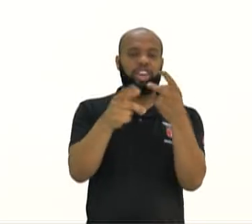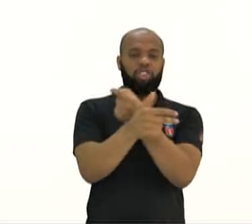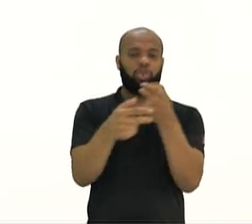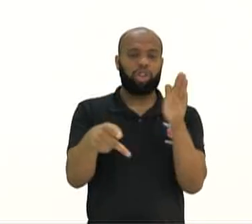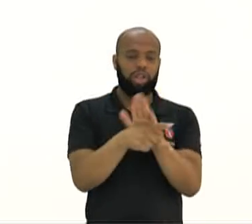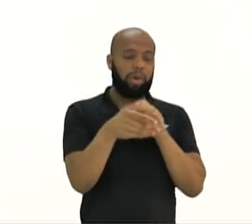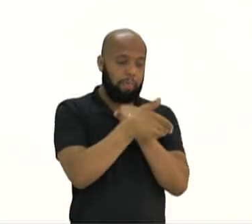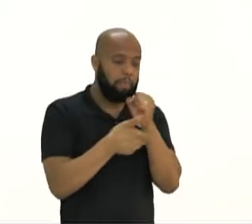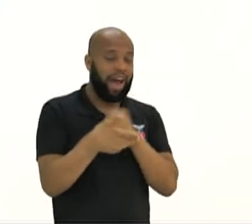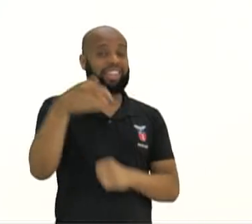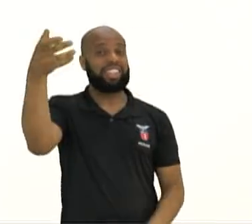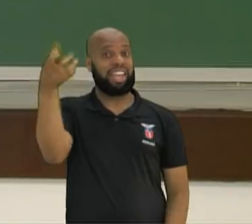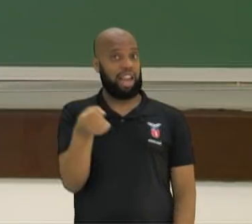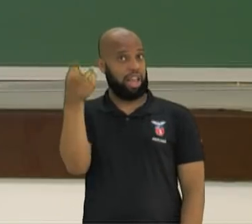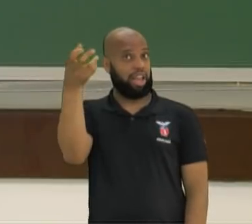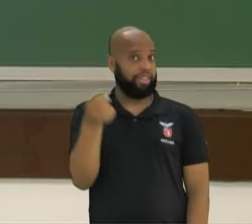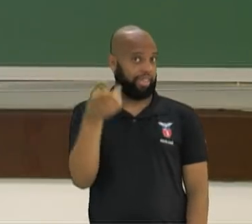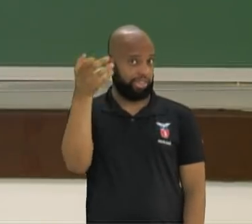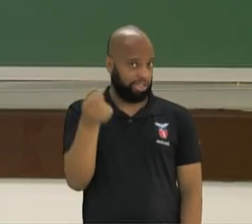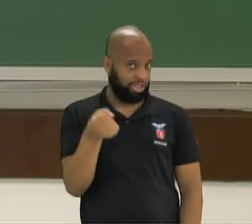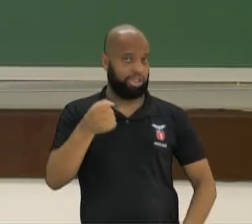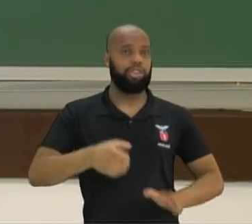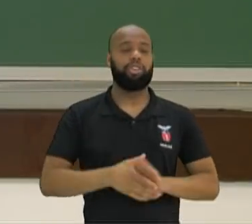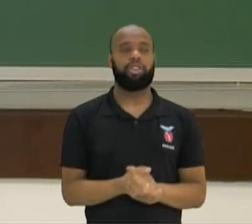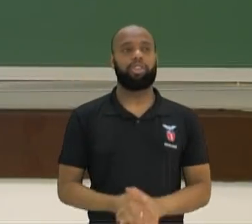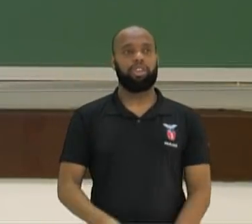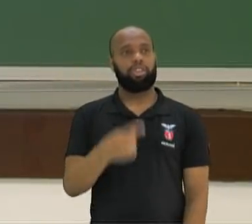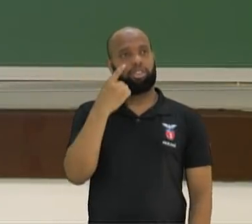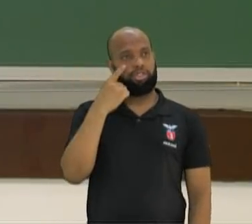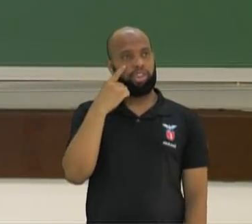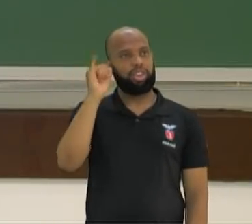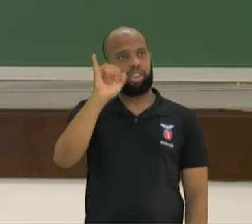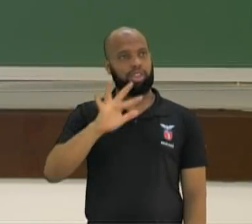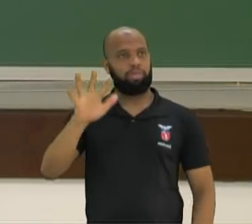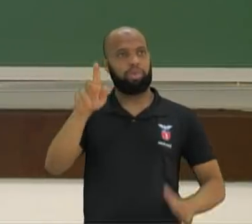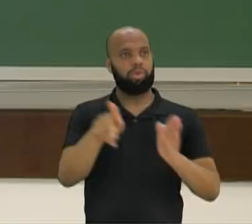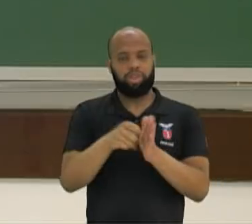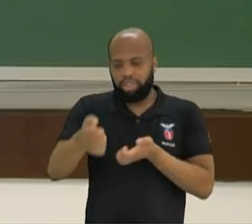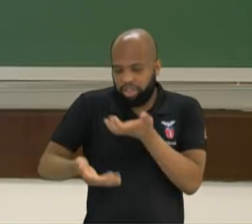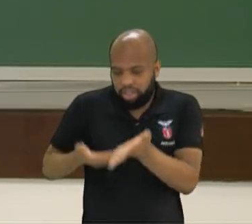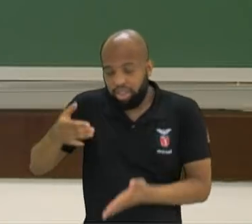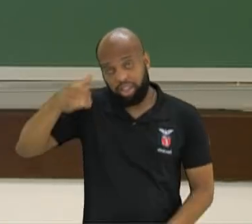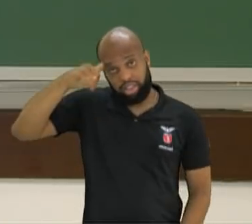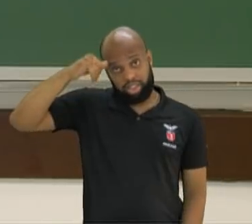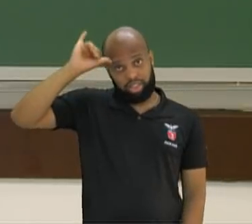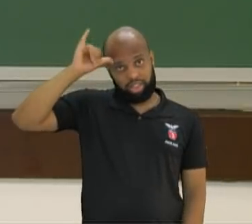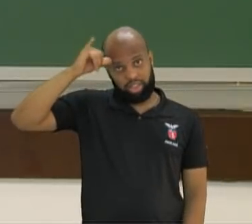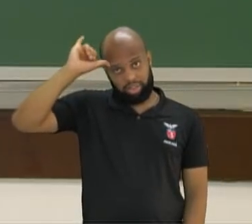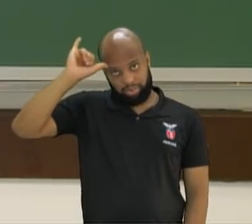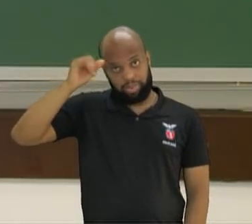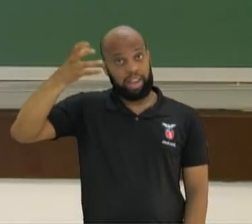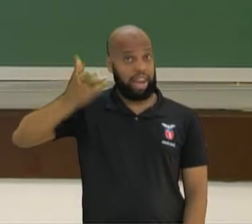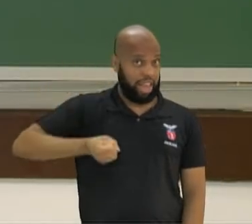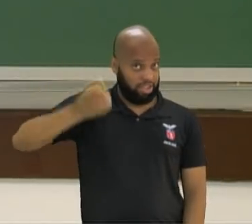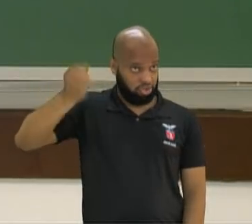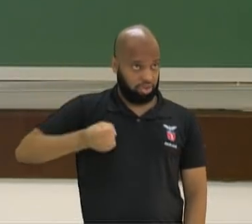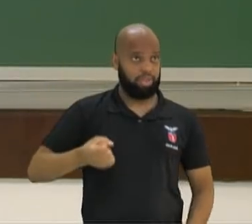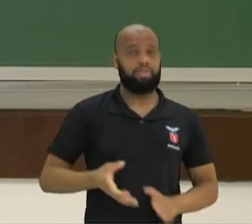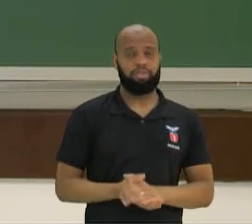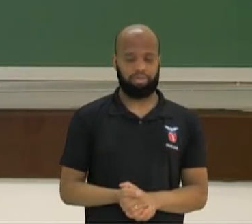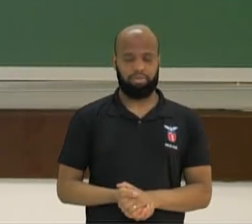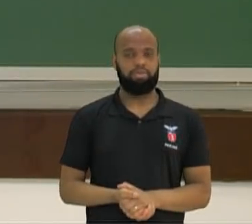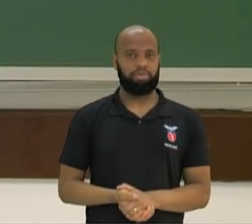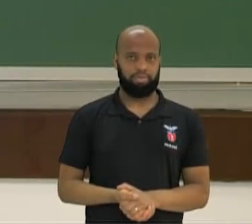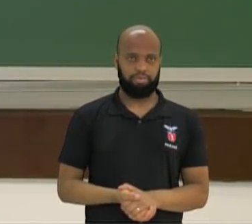derivados do leite. Aqui, lógico, uma imagem da criação aí do gado leiteiro.